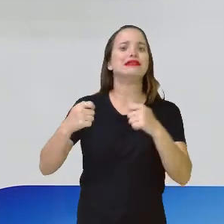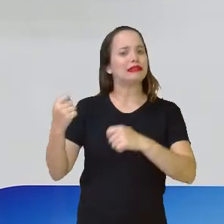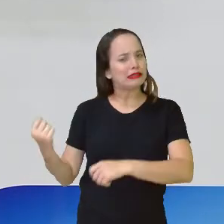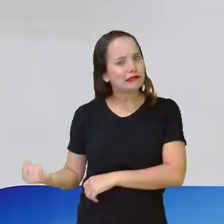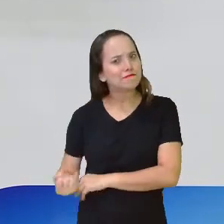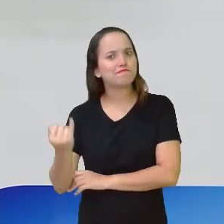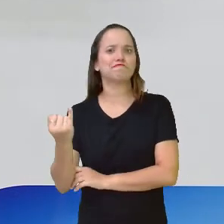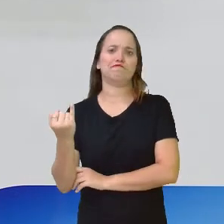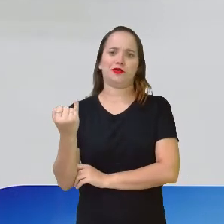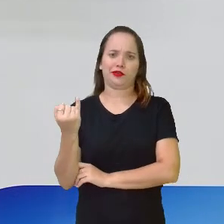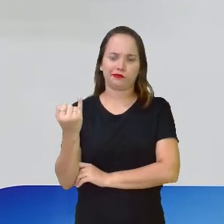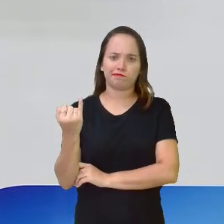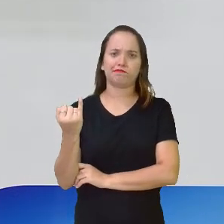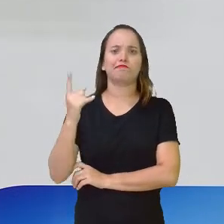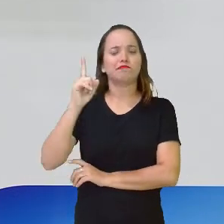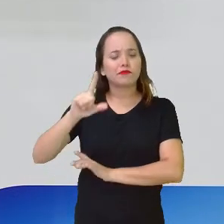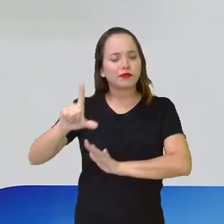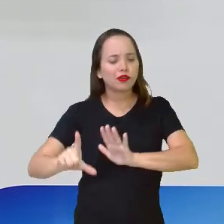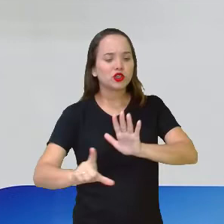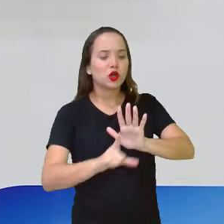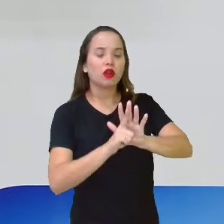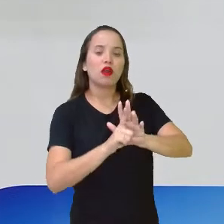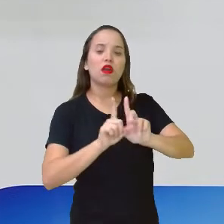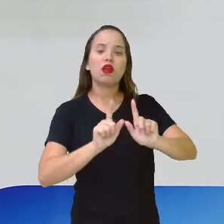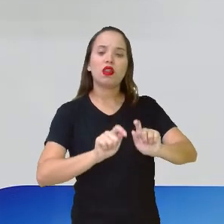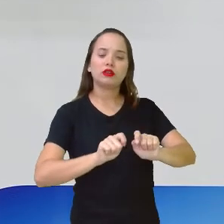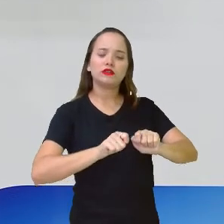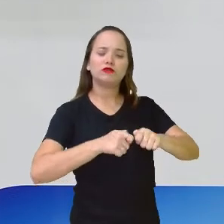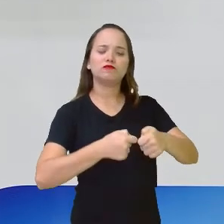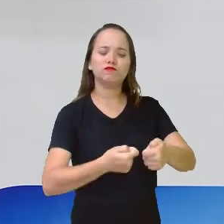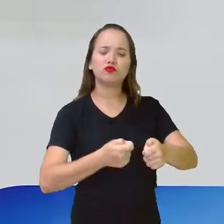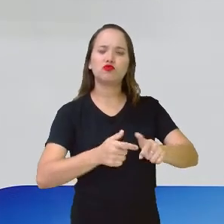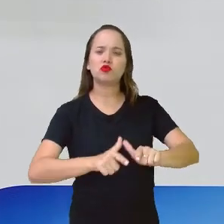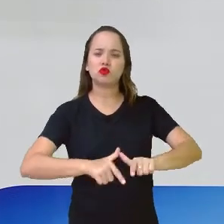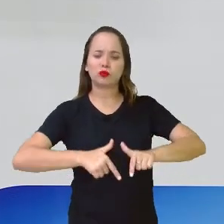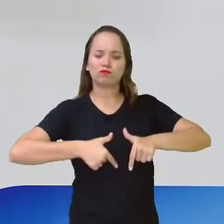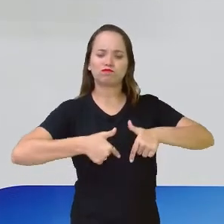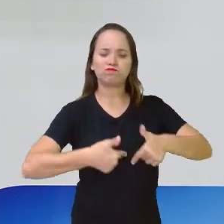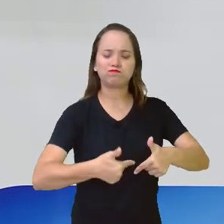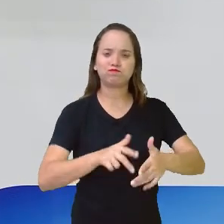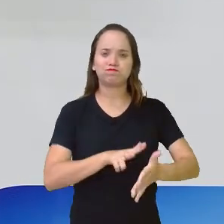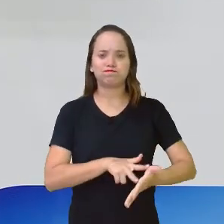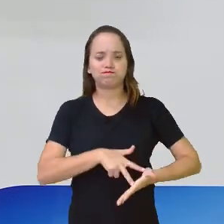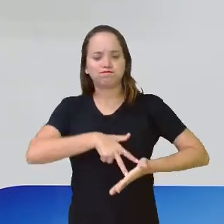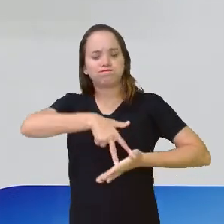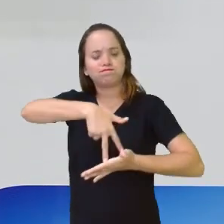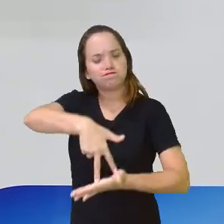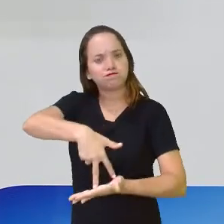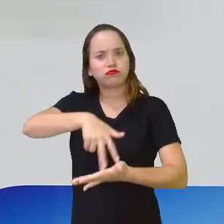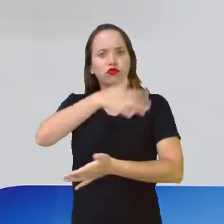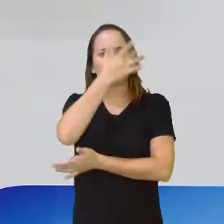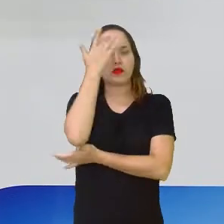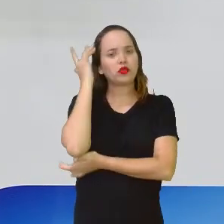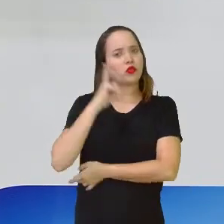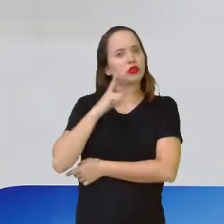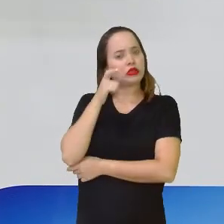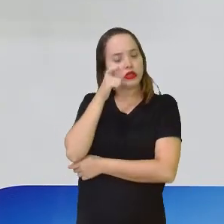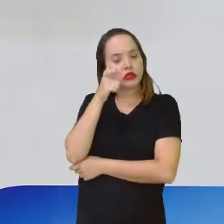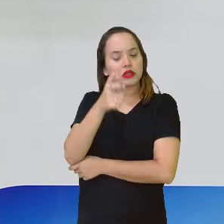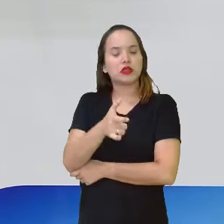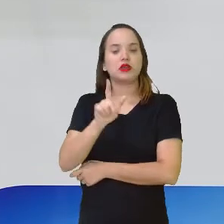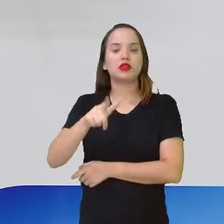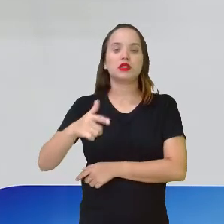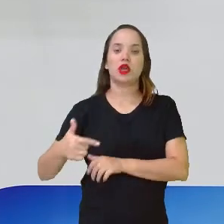foi fruto de muito e muito ativismo, de mobilização social das pessoas interessadas, que é a